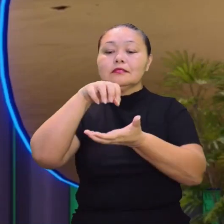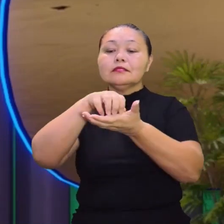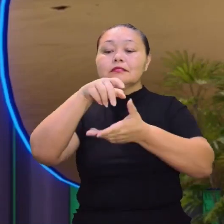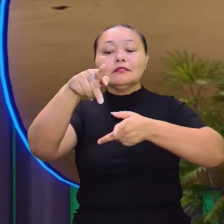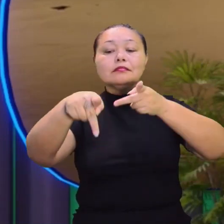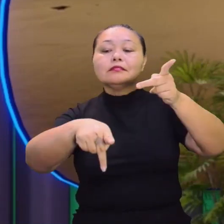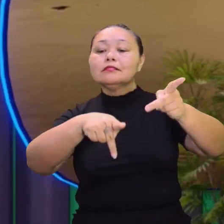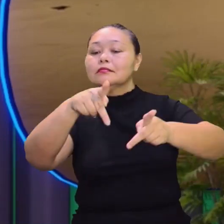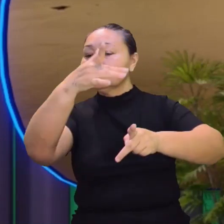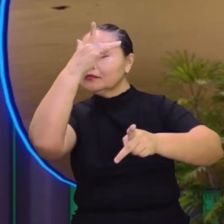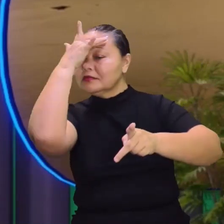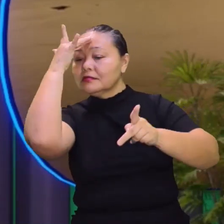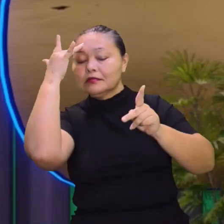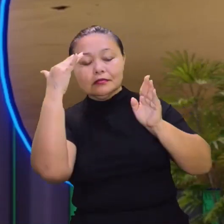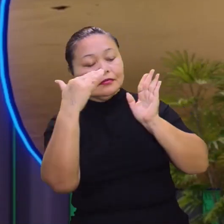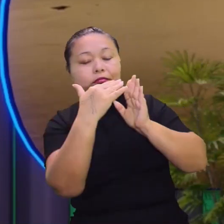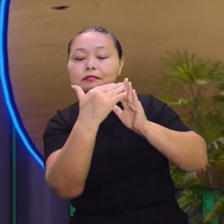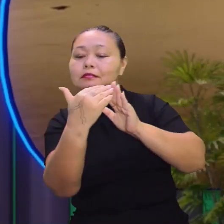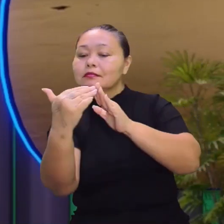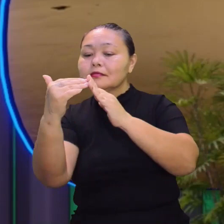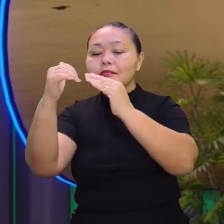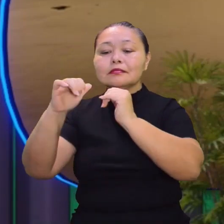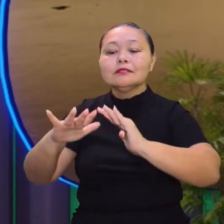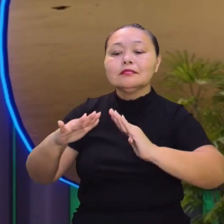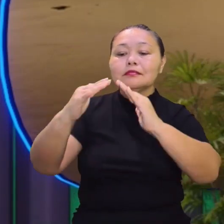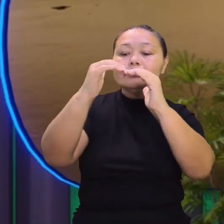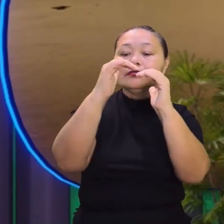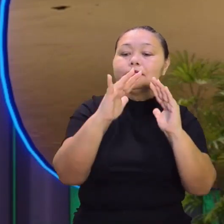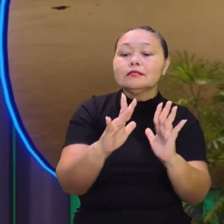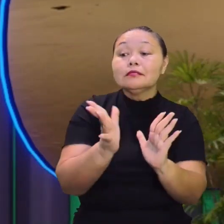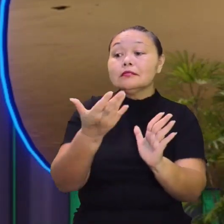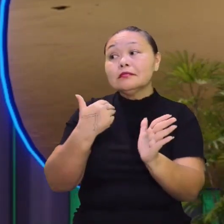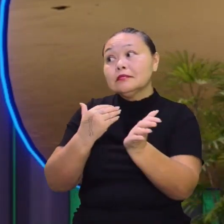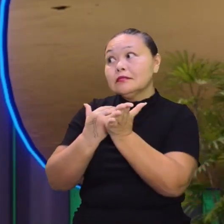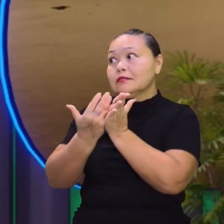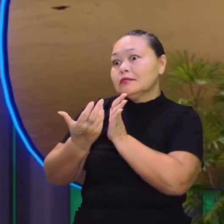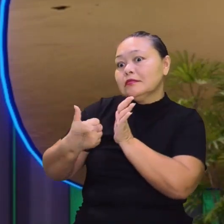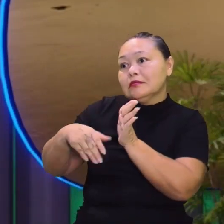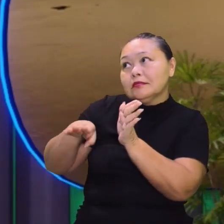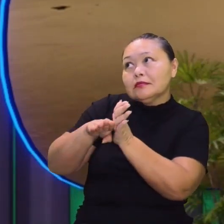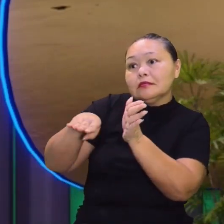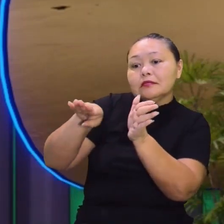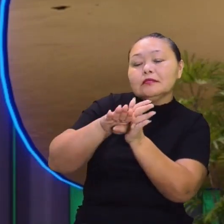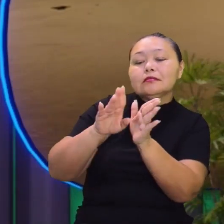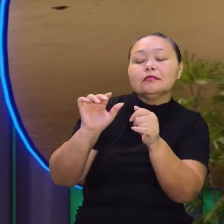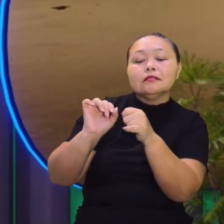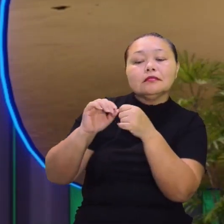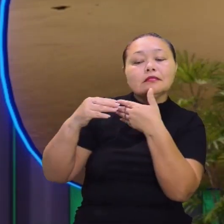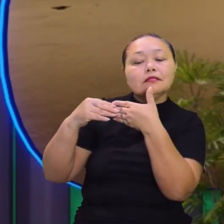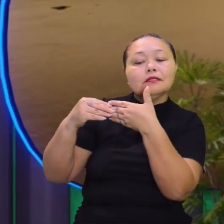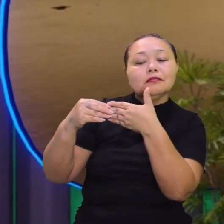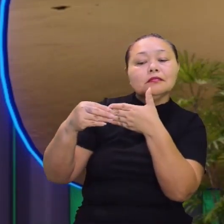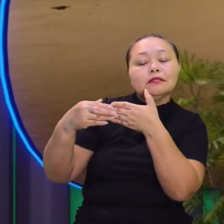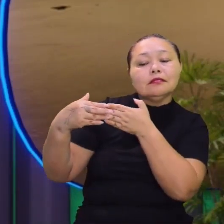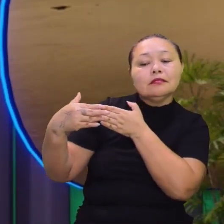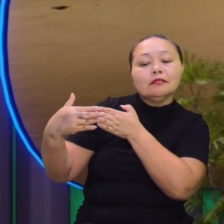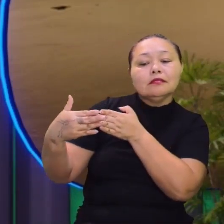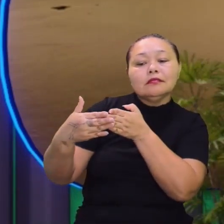núcleos populacionais, de povoamento aqui na Amazônia, eles começaram a chegar também via esse